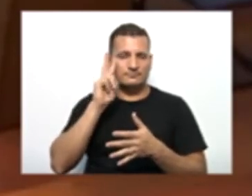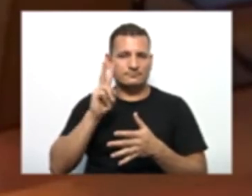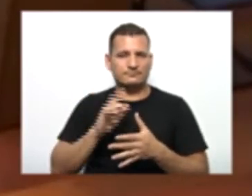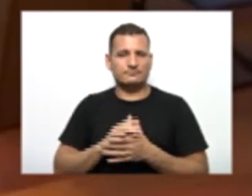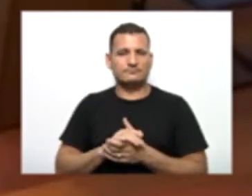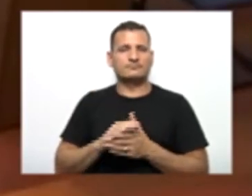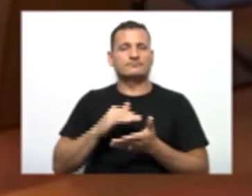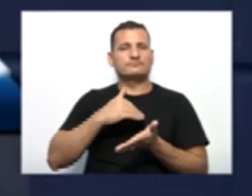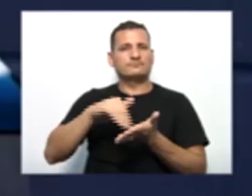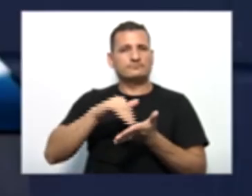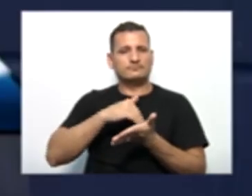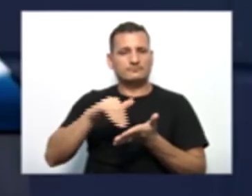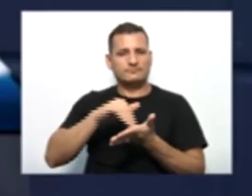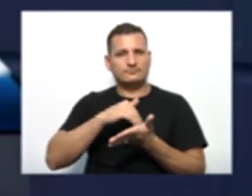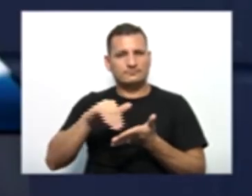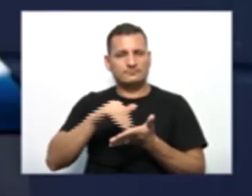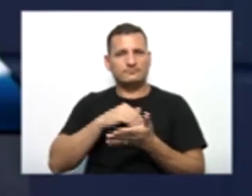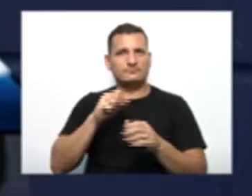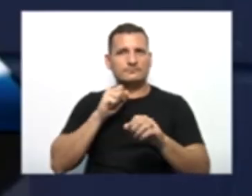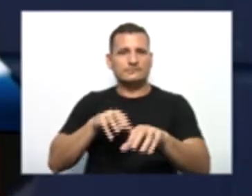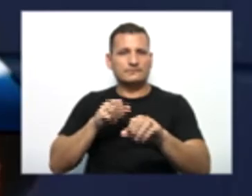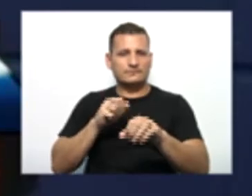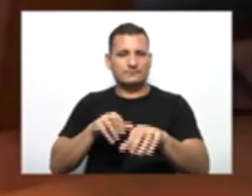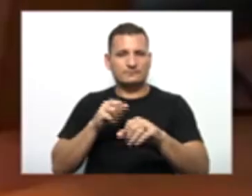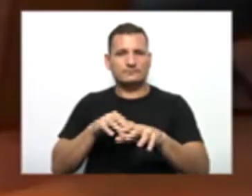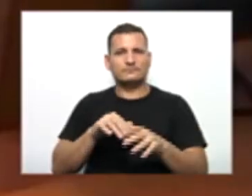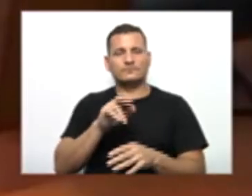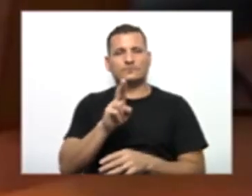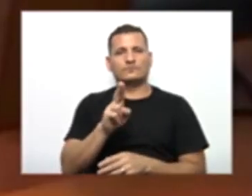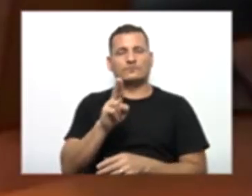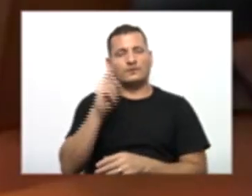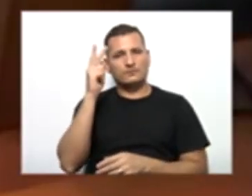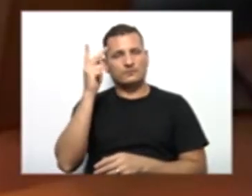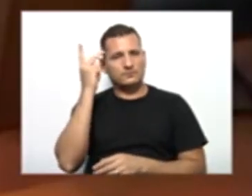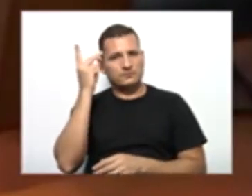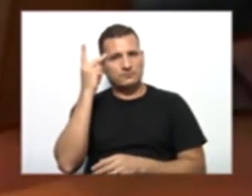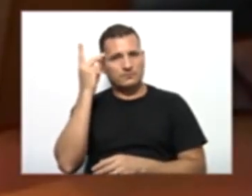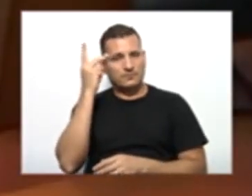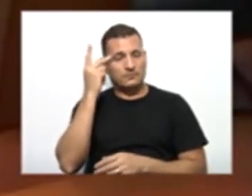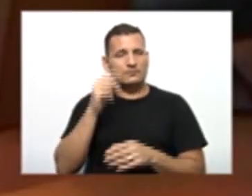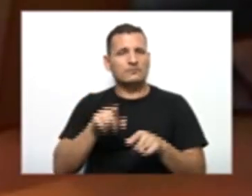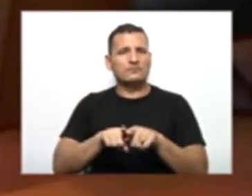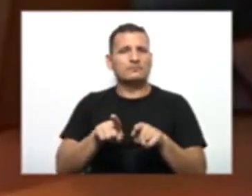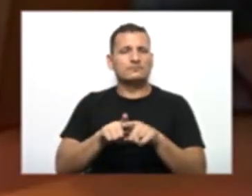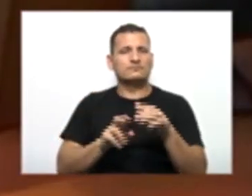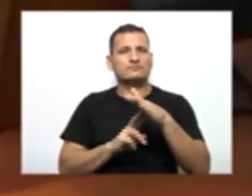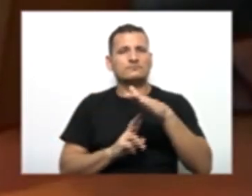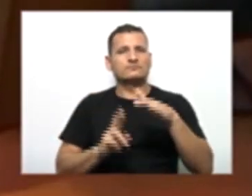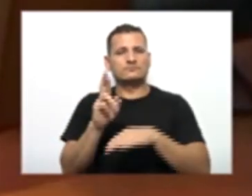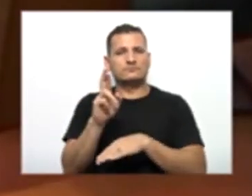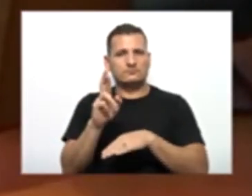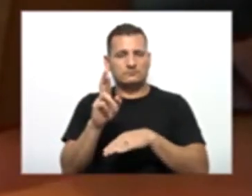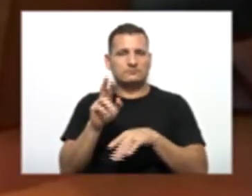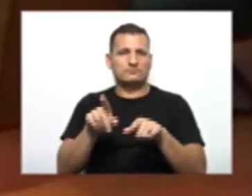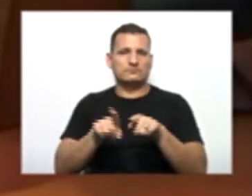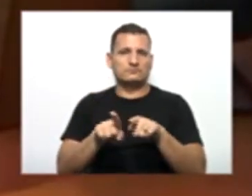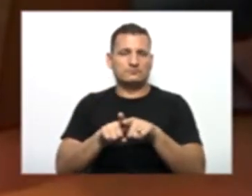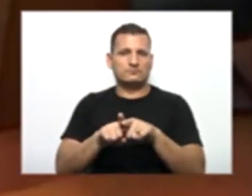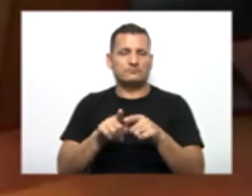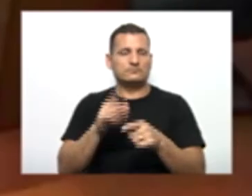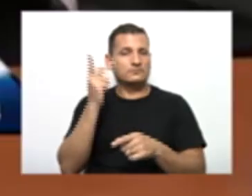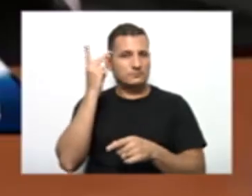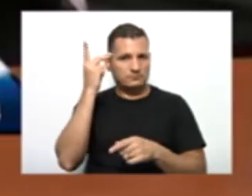do Escravo consiste num instrumento para a conscientização da sociedade brasileira sobre a importância